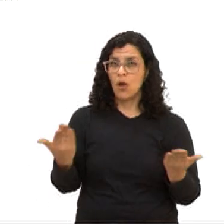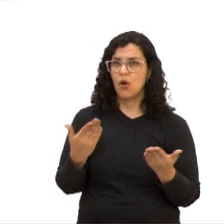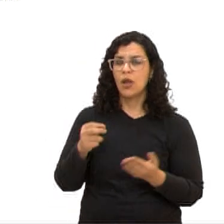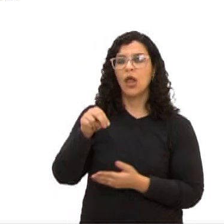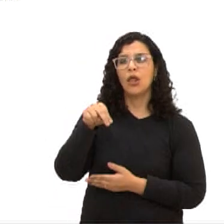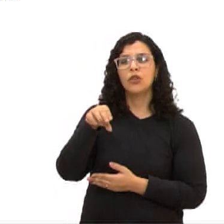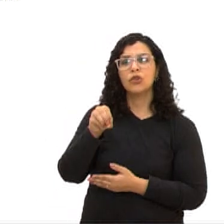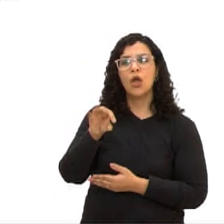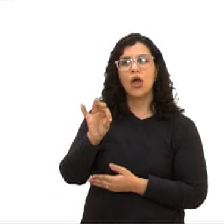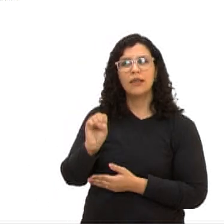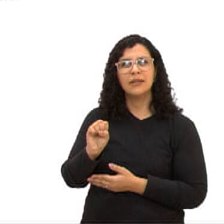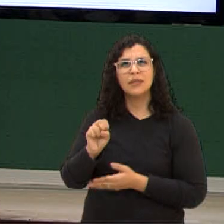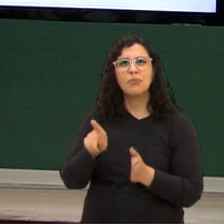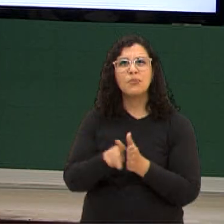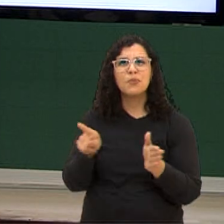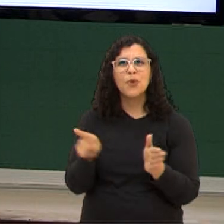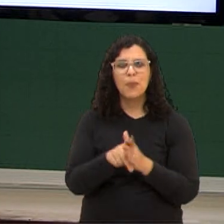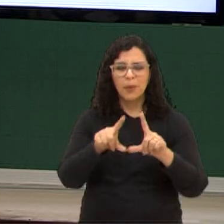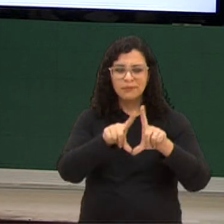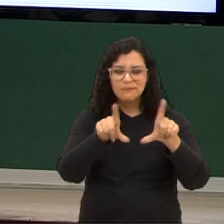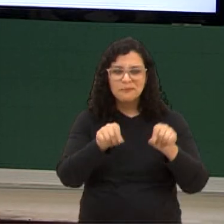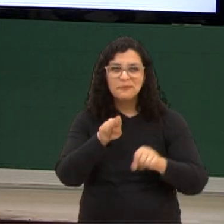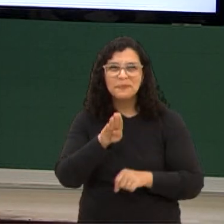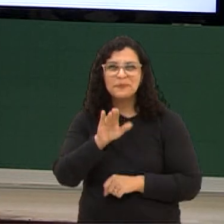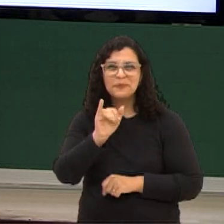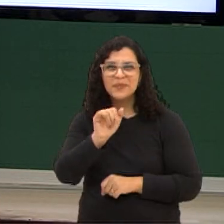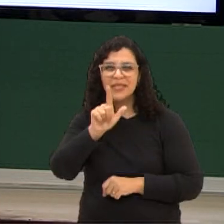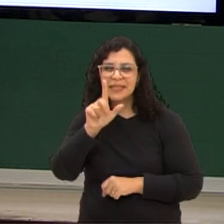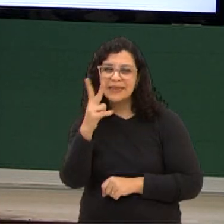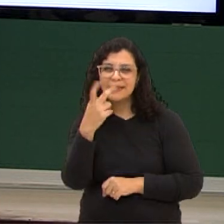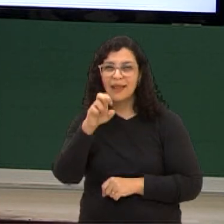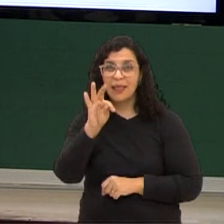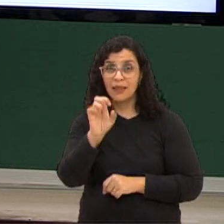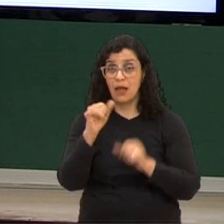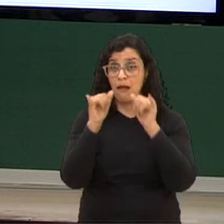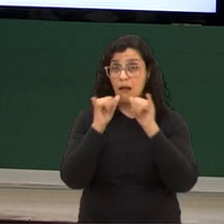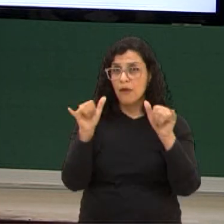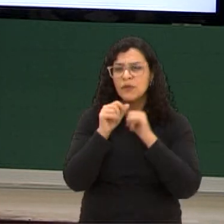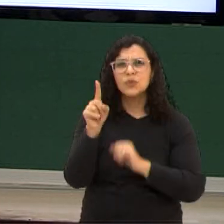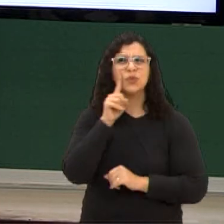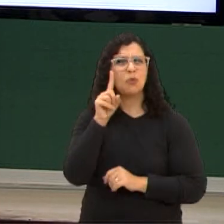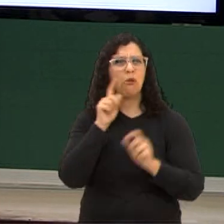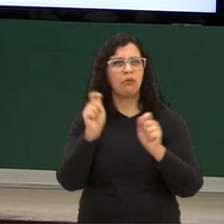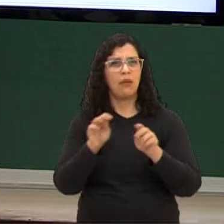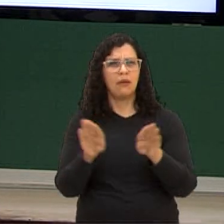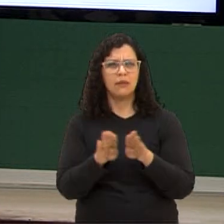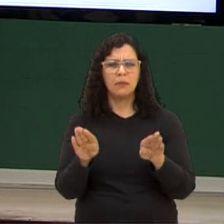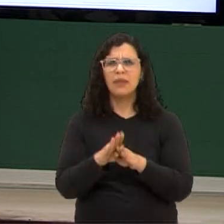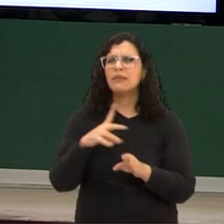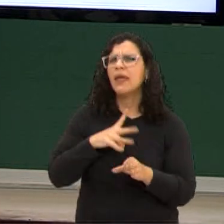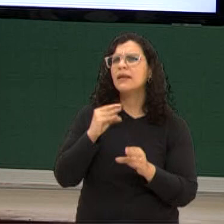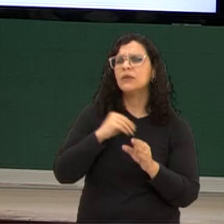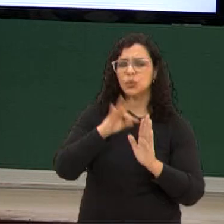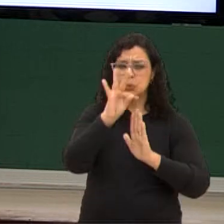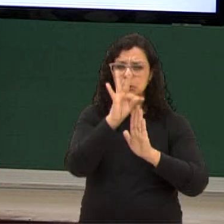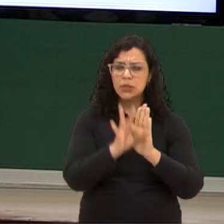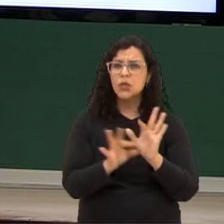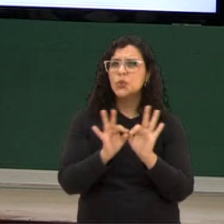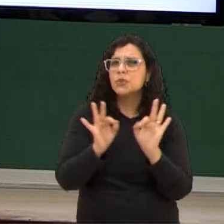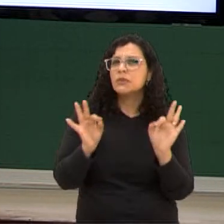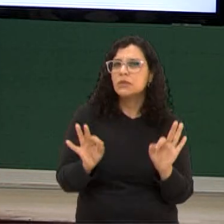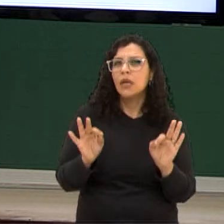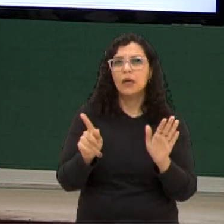as notas, que são os nossos bilhetes, são textos comunicativos do cotidiano, que contém